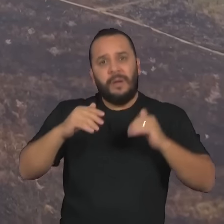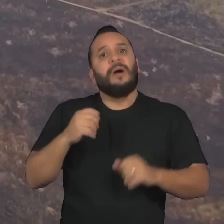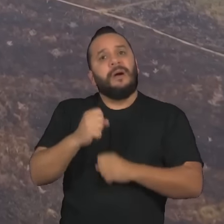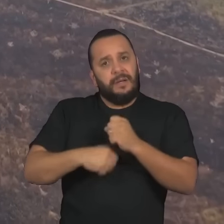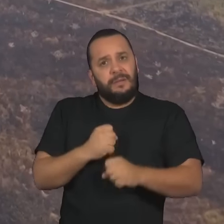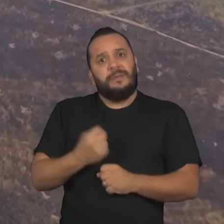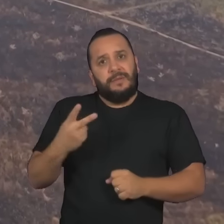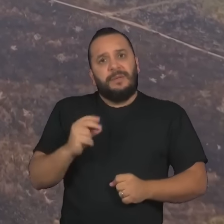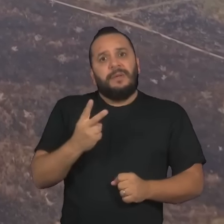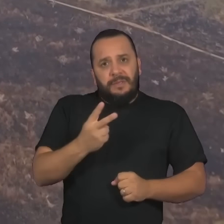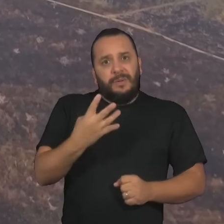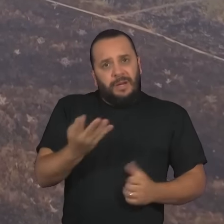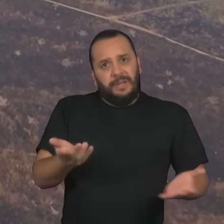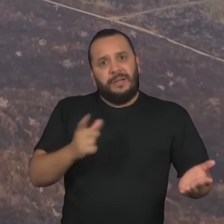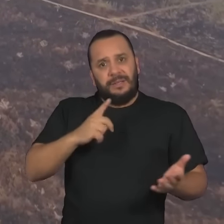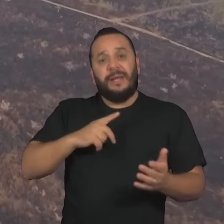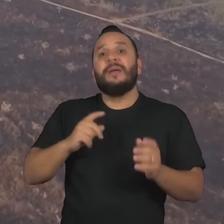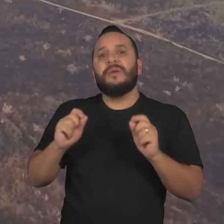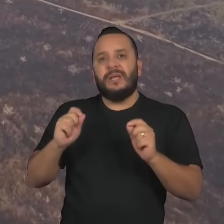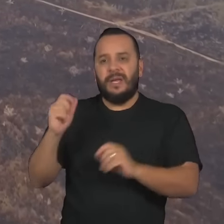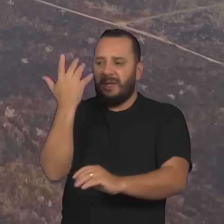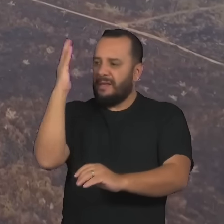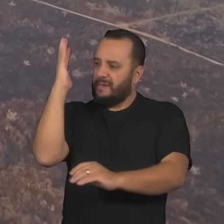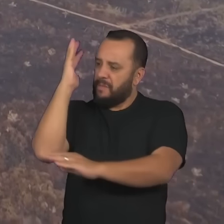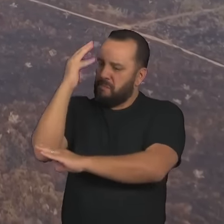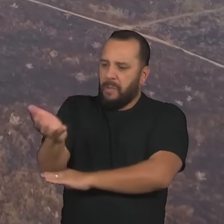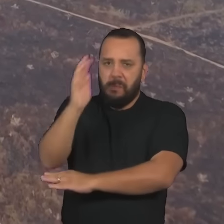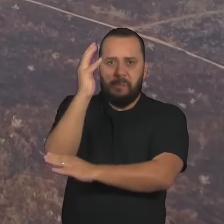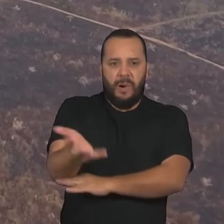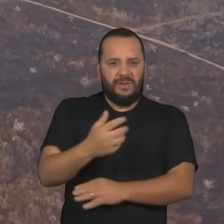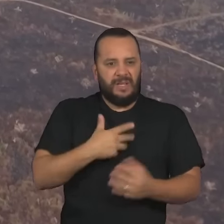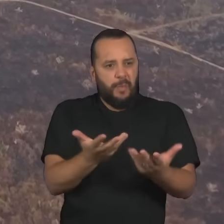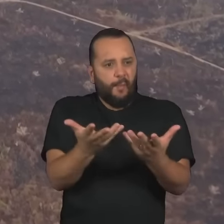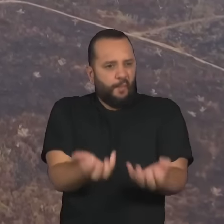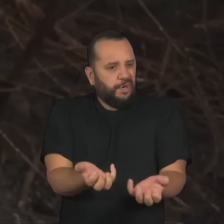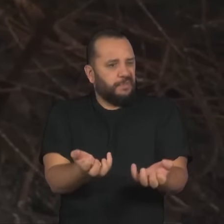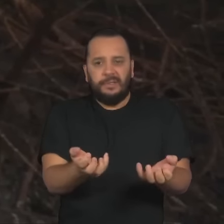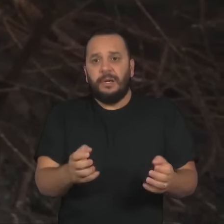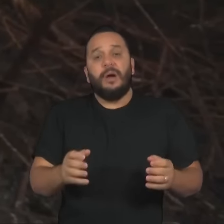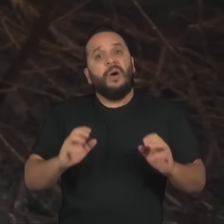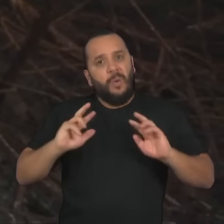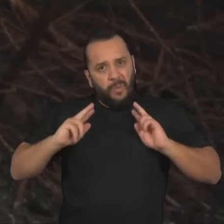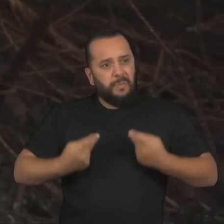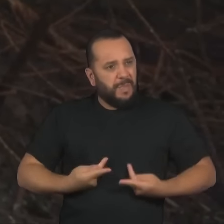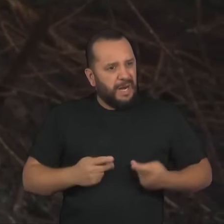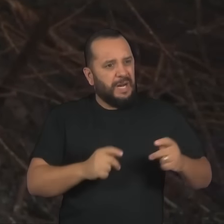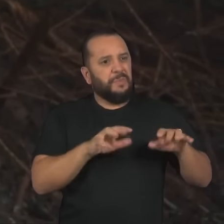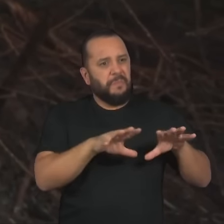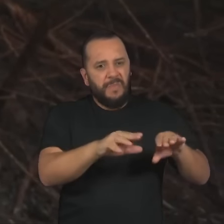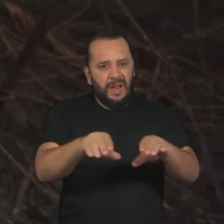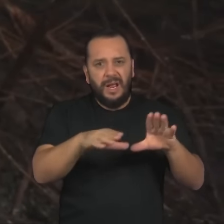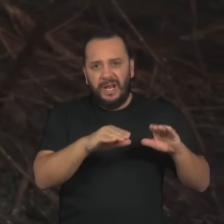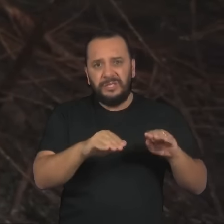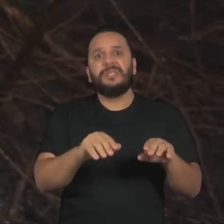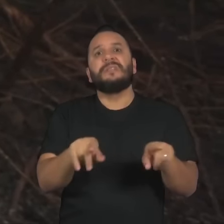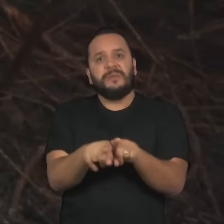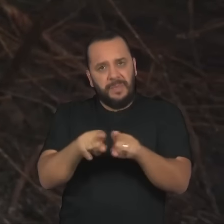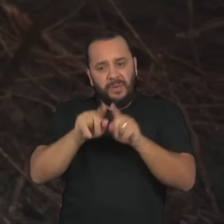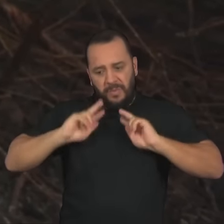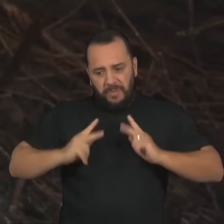A combinação de desmatamento, vegetação seca e ação humana, inclusive criminosa, trouxe de